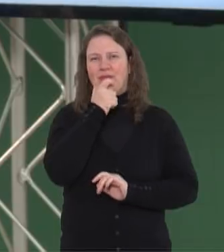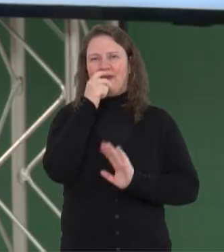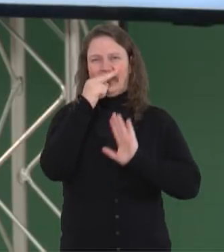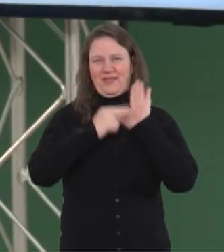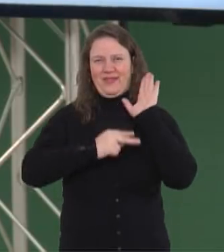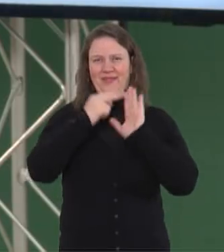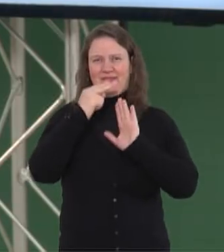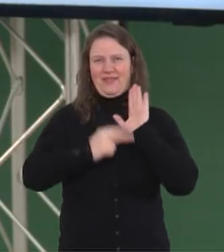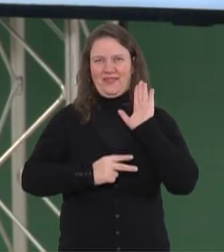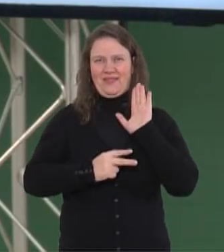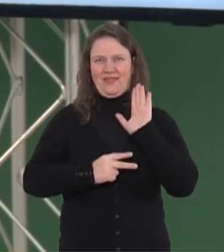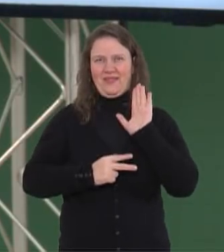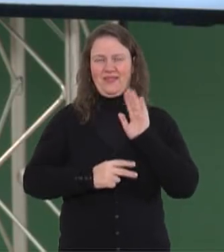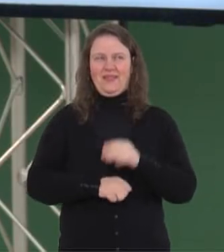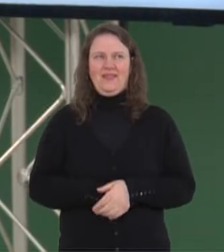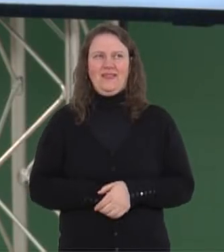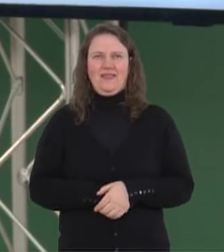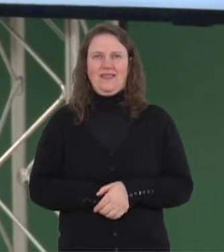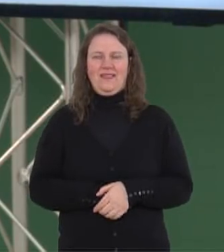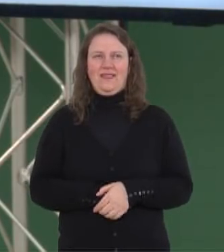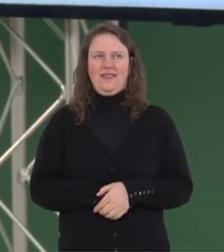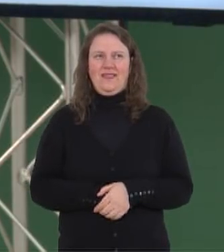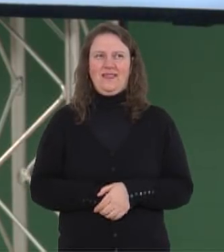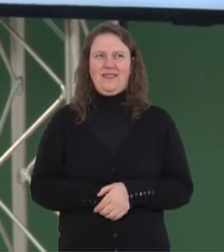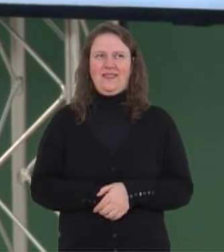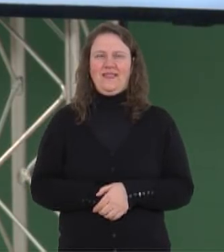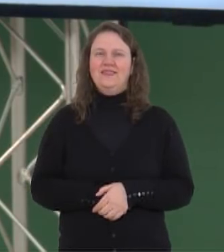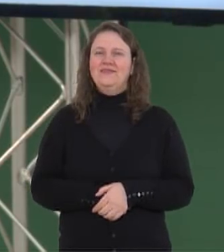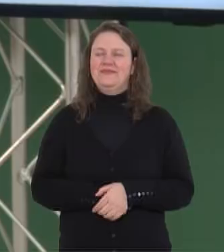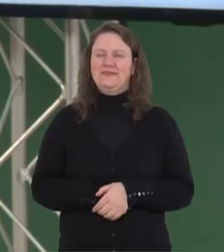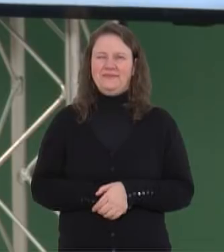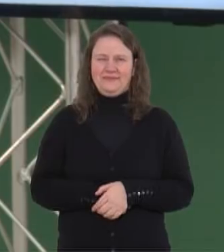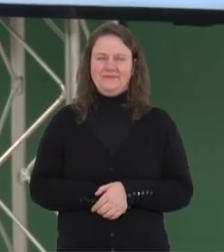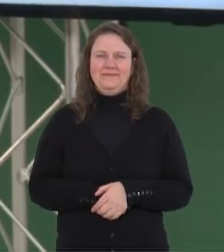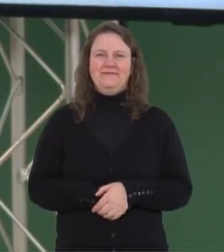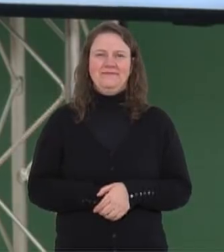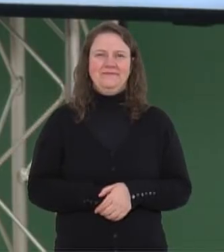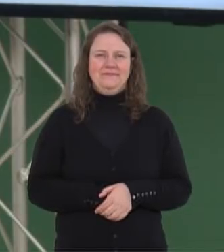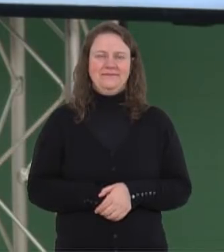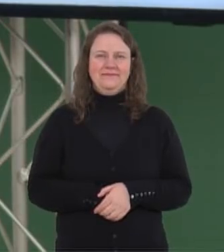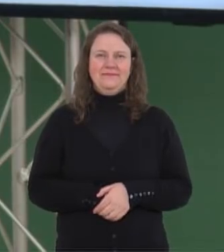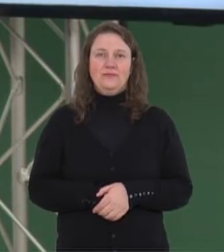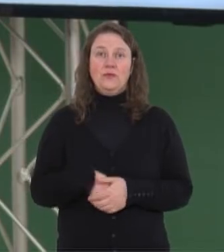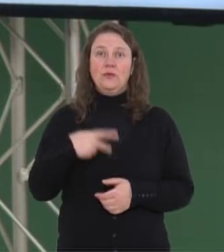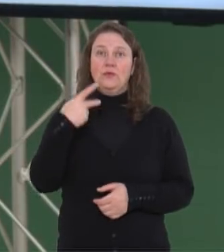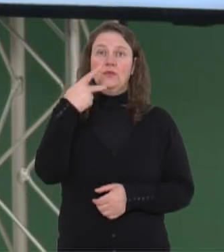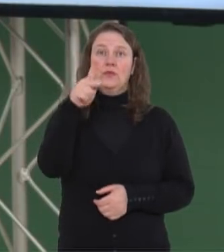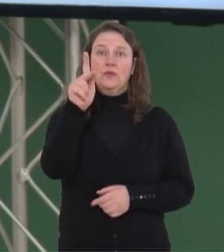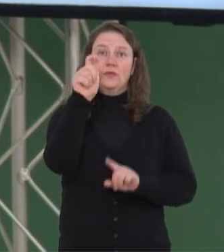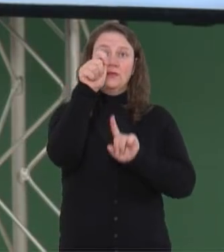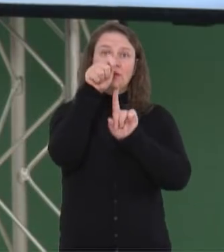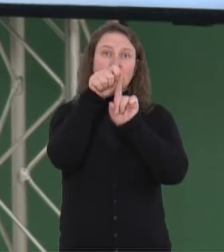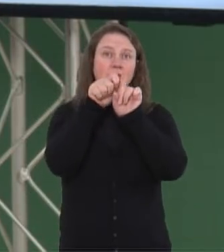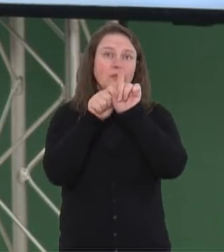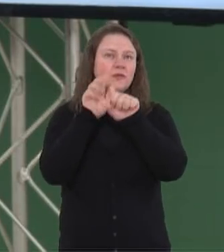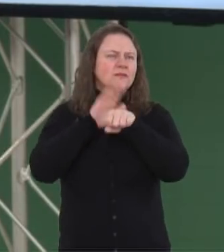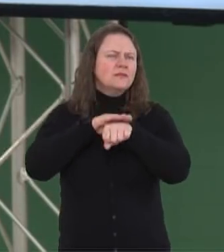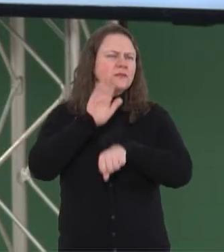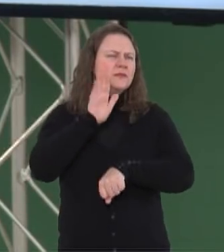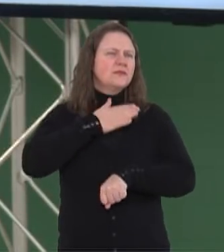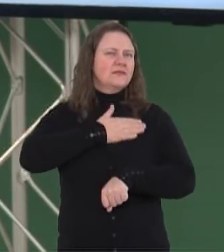year? What is your favorite month of the year? O seu mês favorito do